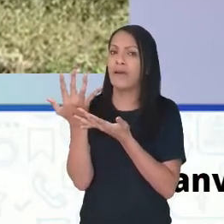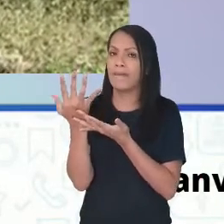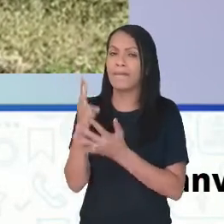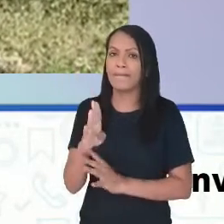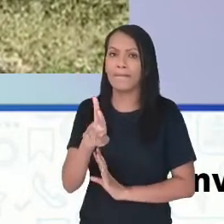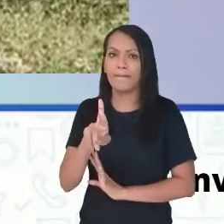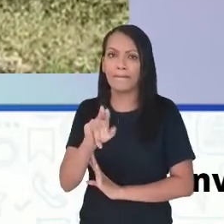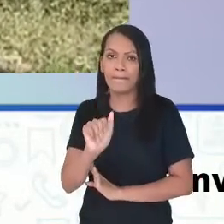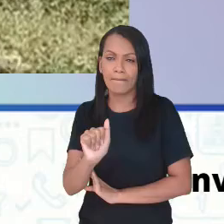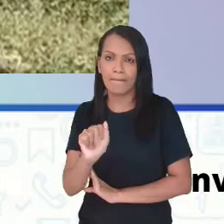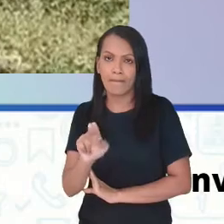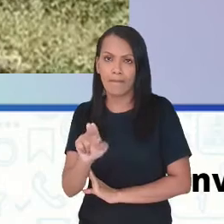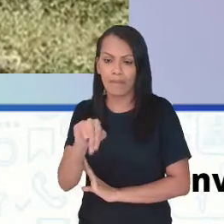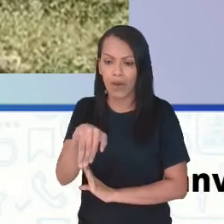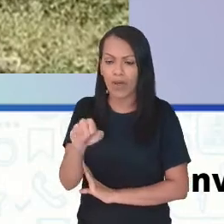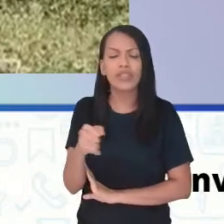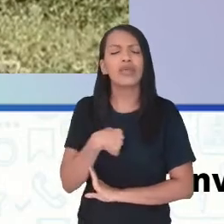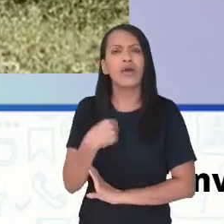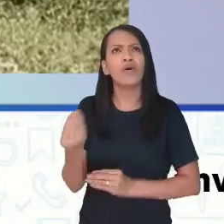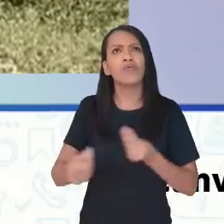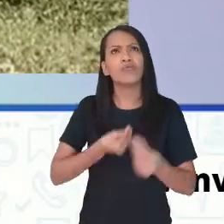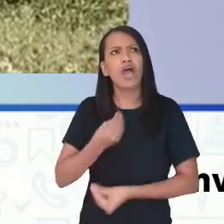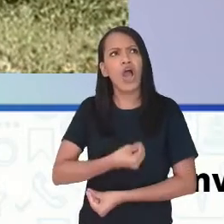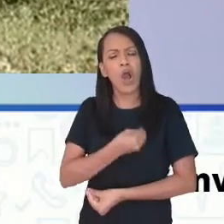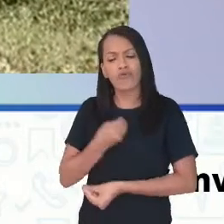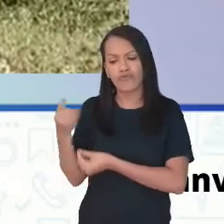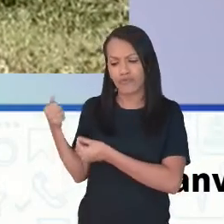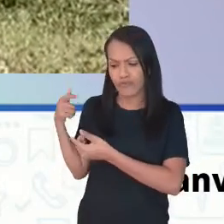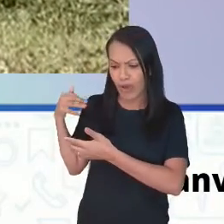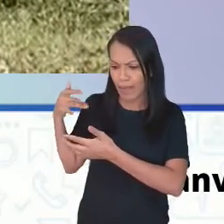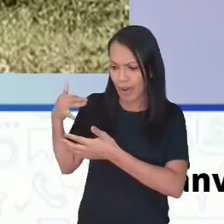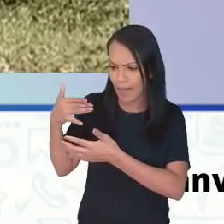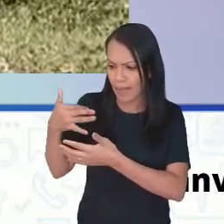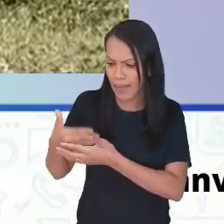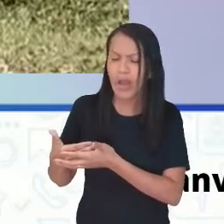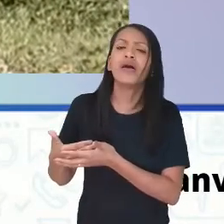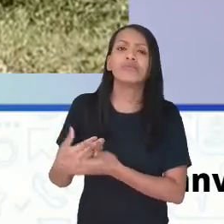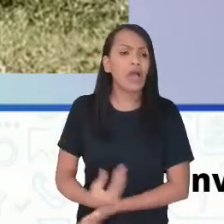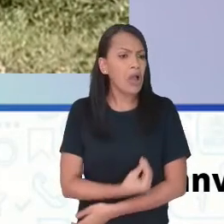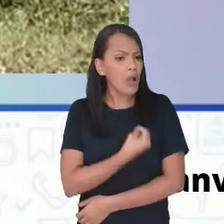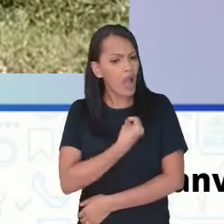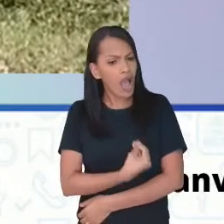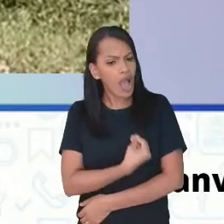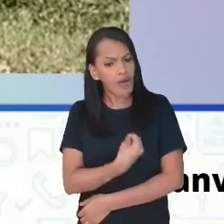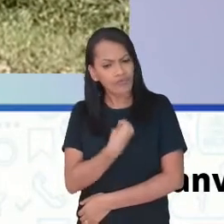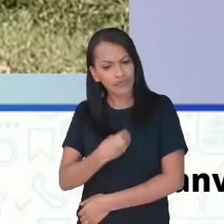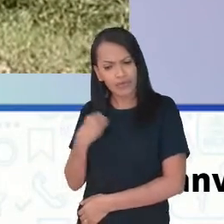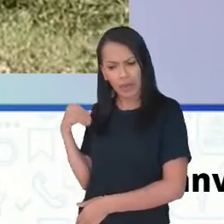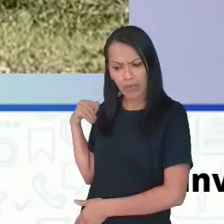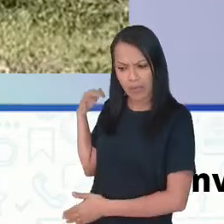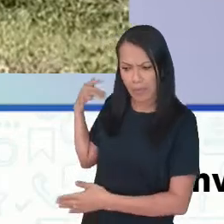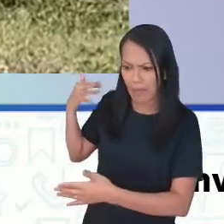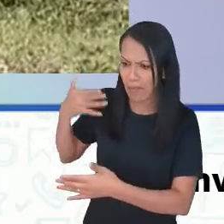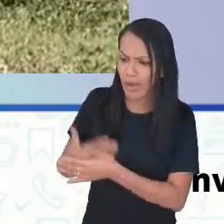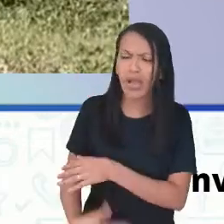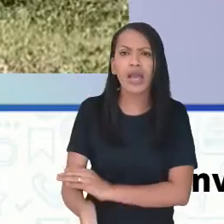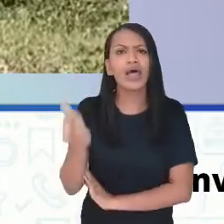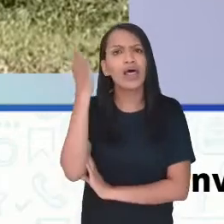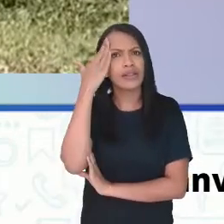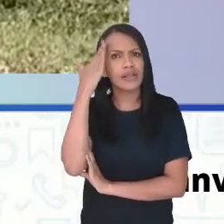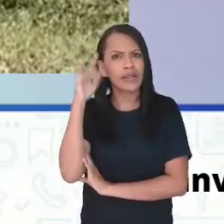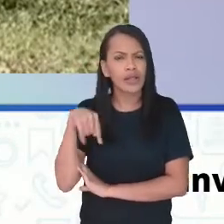Na Corrida dessa Vida. Na corrida dessa vida você deve entender que a gente